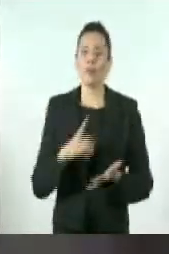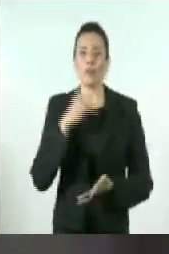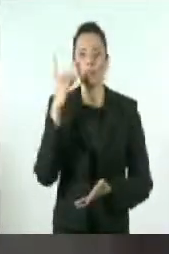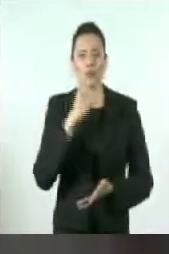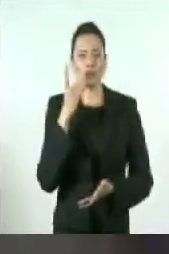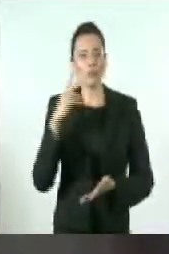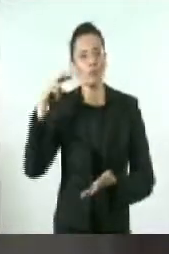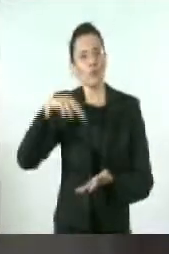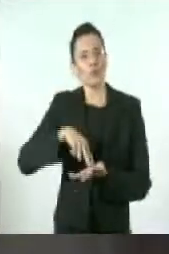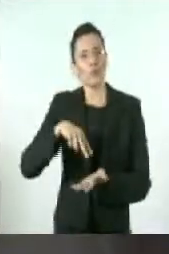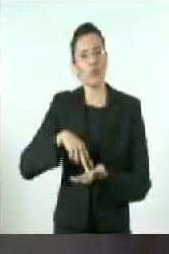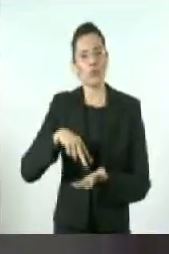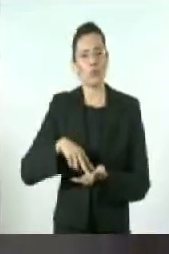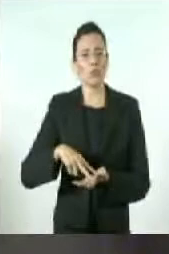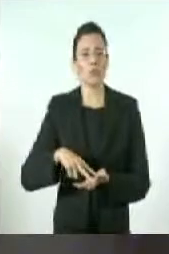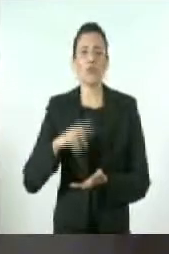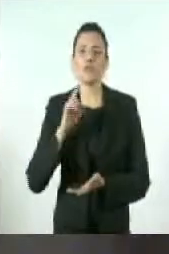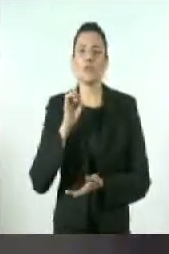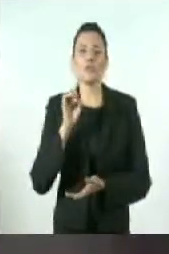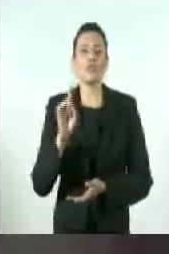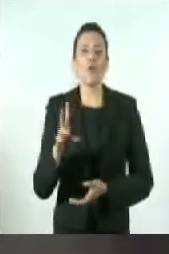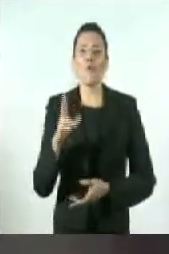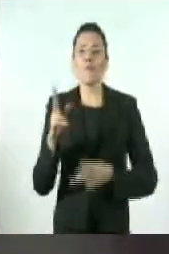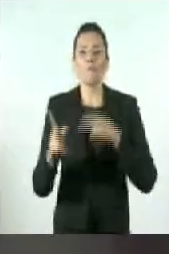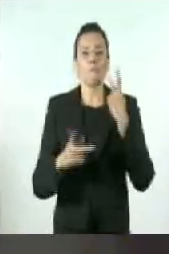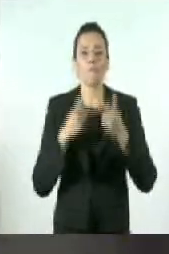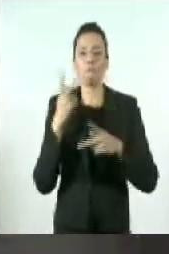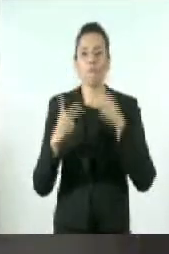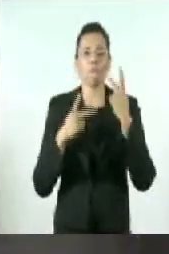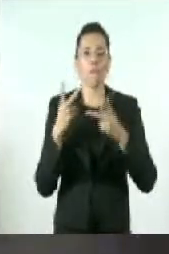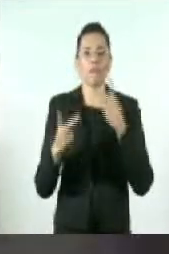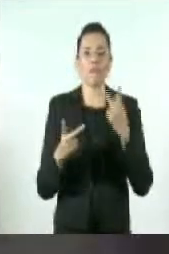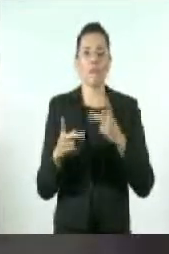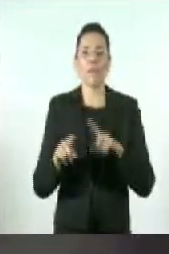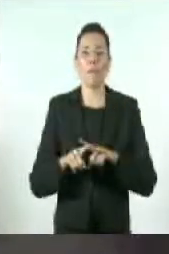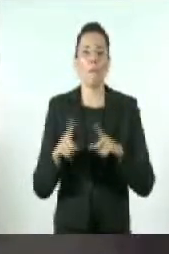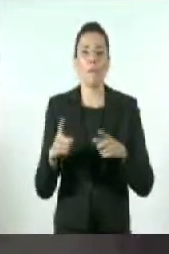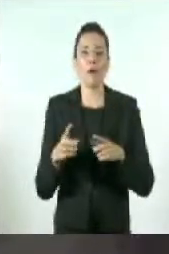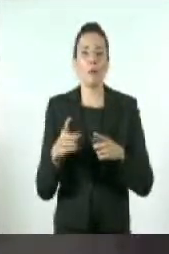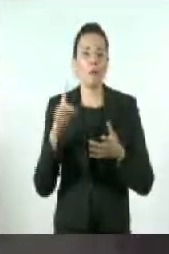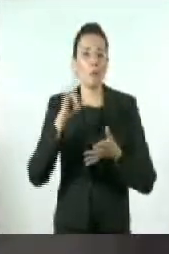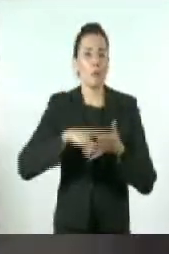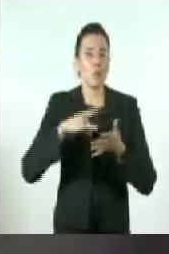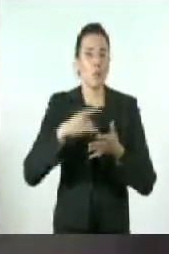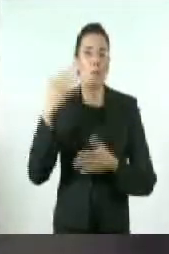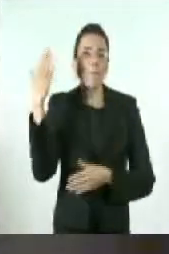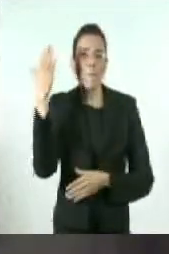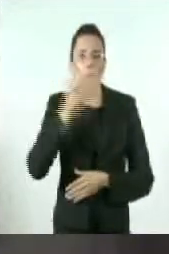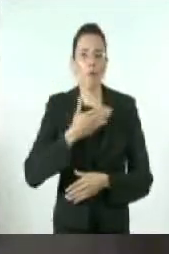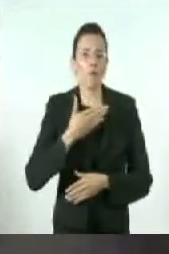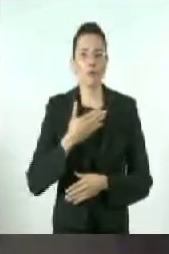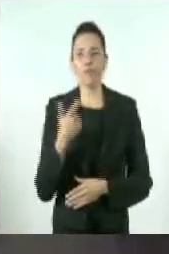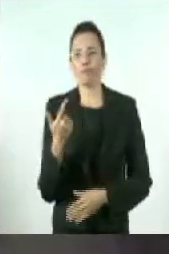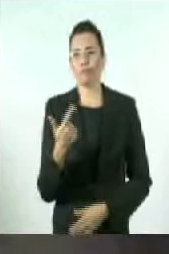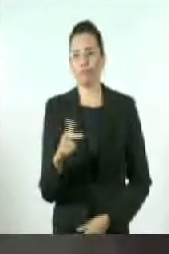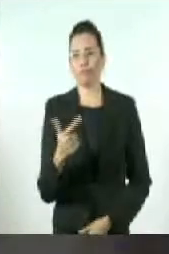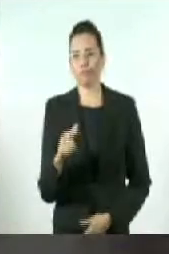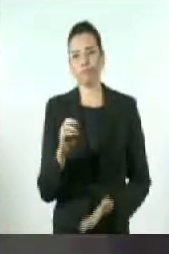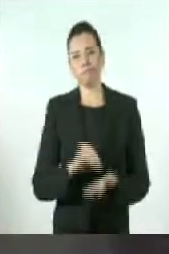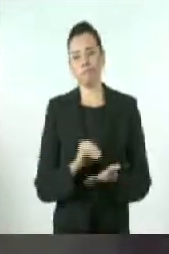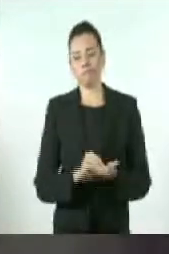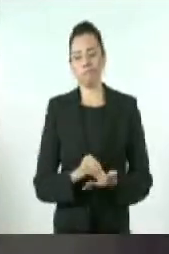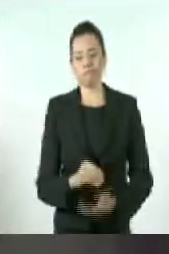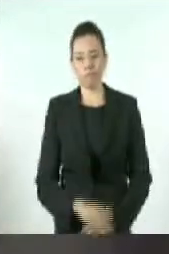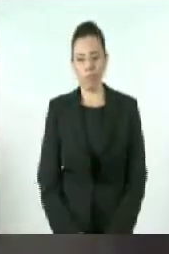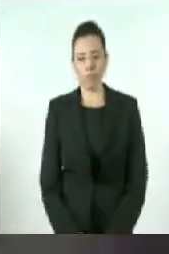constatação, a gente vê que não tem adequação com a realidade dos fatos. No que diz respeito à Vossa Excelência, e aí por isso, daí porque pediu a parte, para